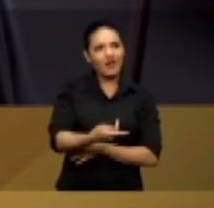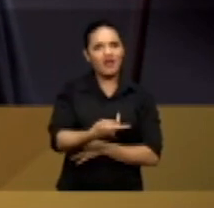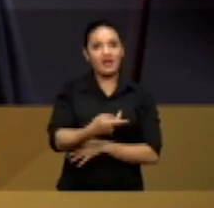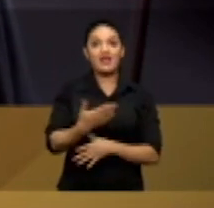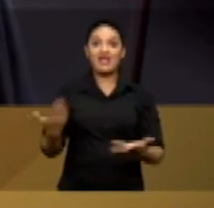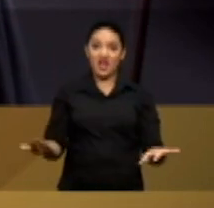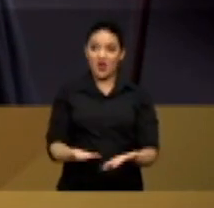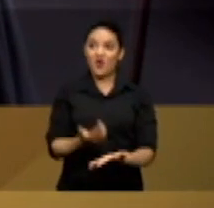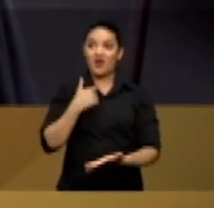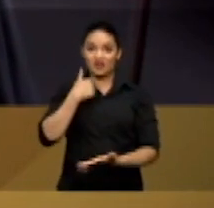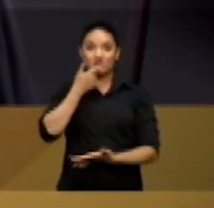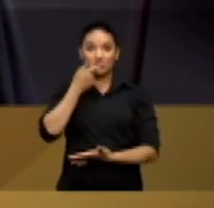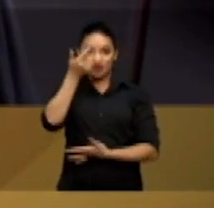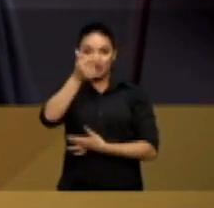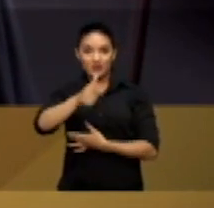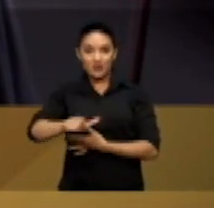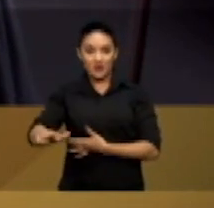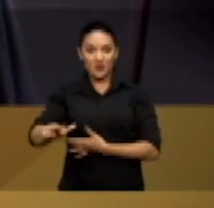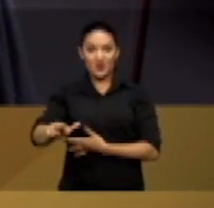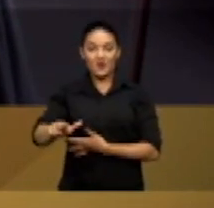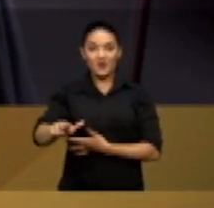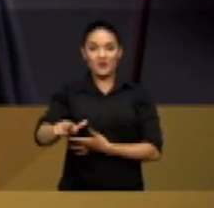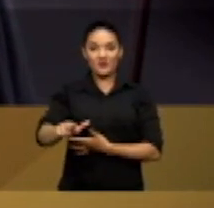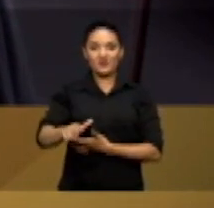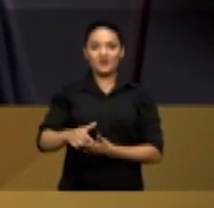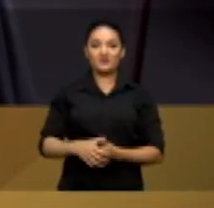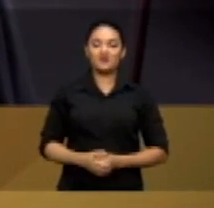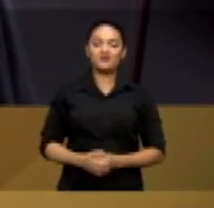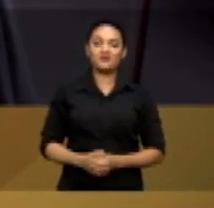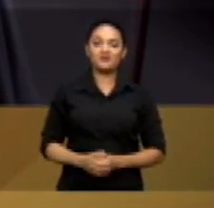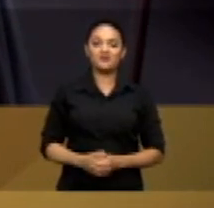repito na presença de Vossa Excelência.